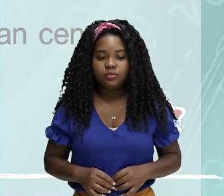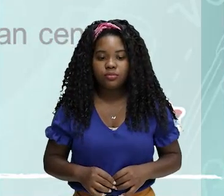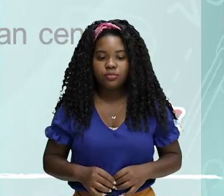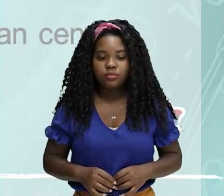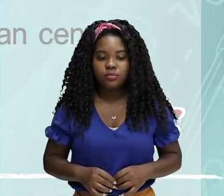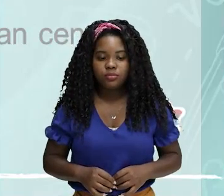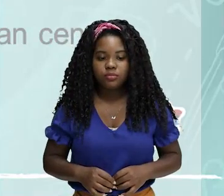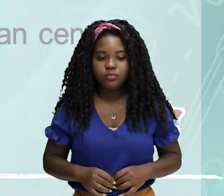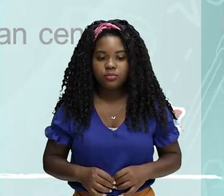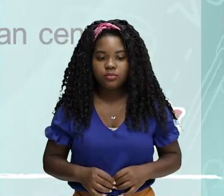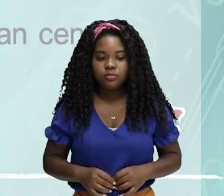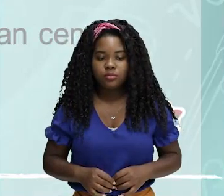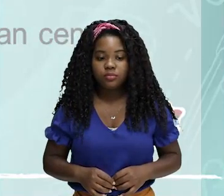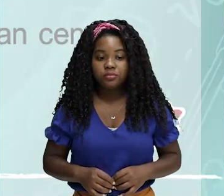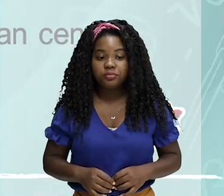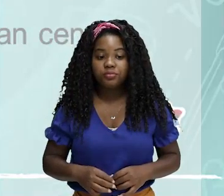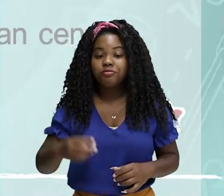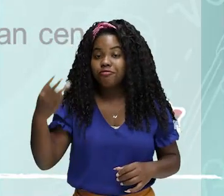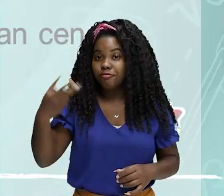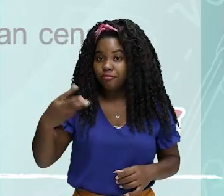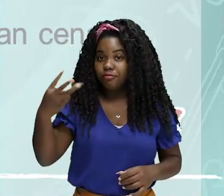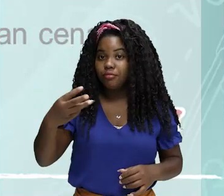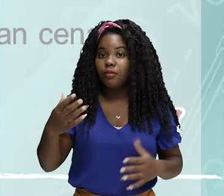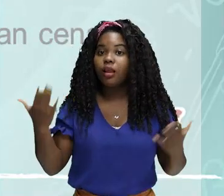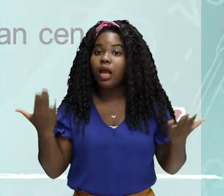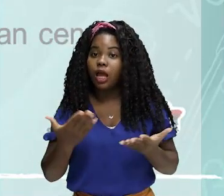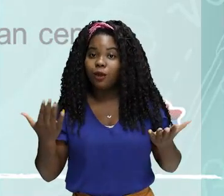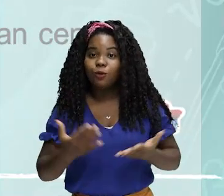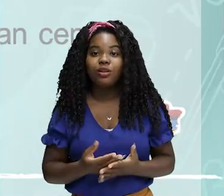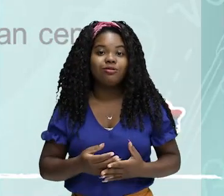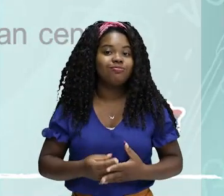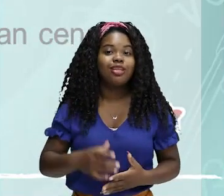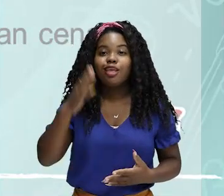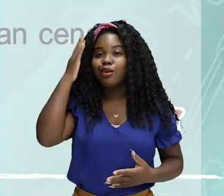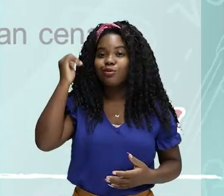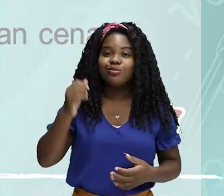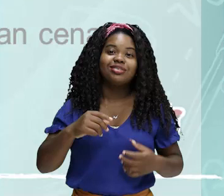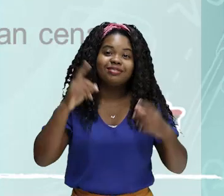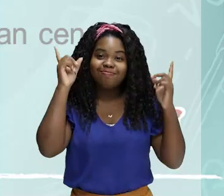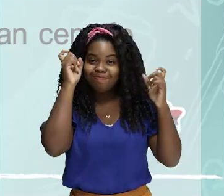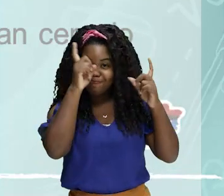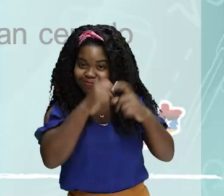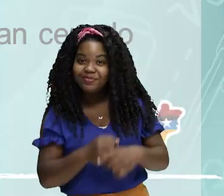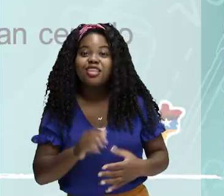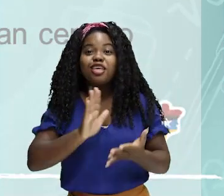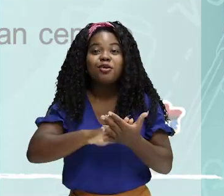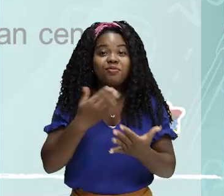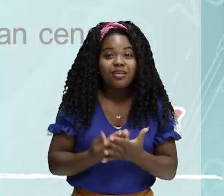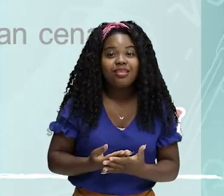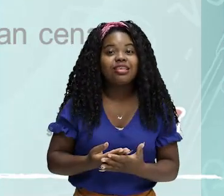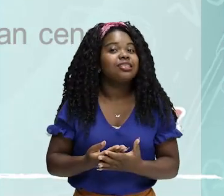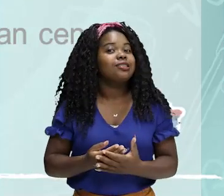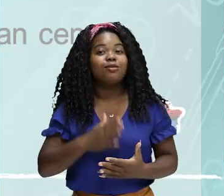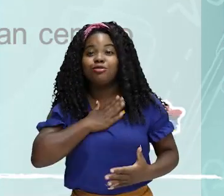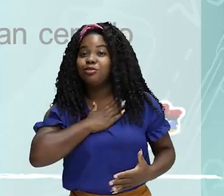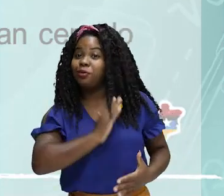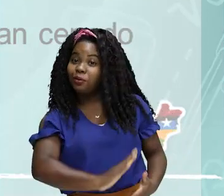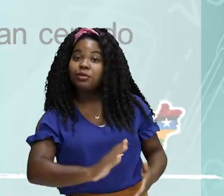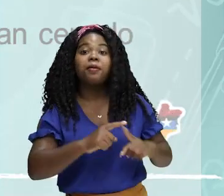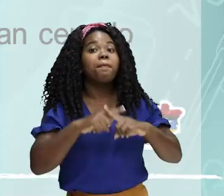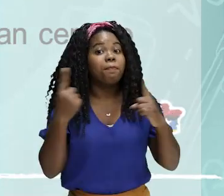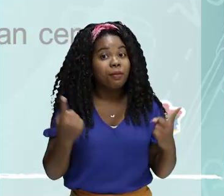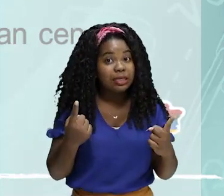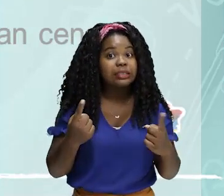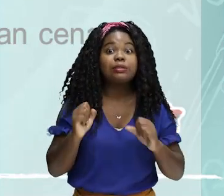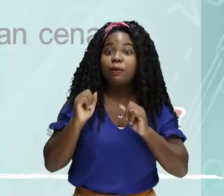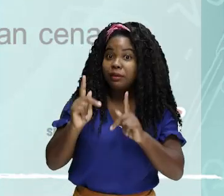Vamos aqui para aquela partezinha que é maçante e chata, tá? Que a minha intérprete odeia, mas nós vamos lá, né, gente? Que é cansativo.